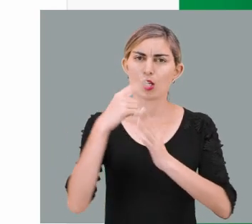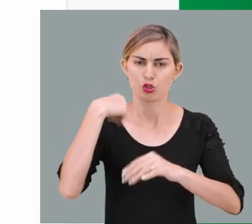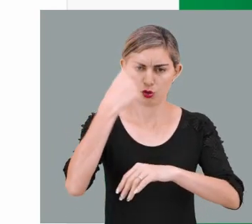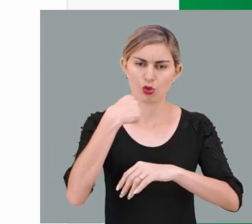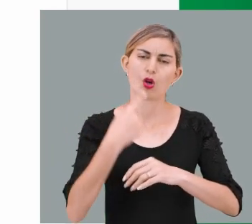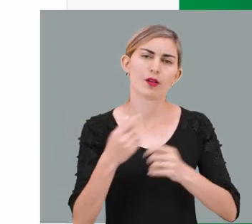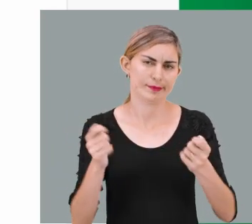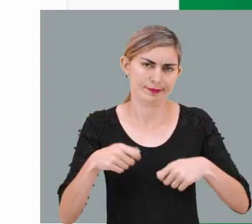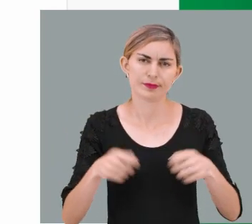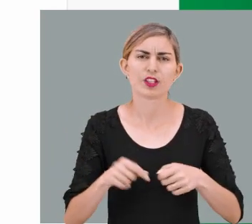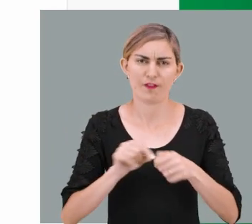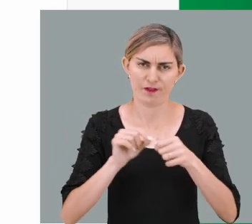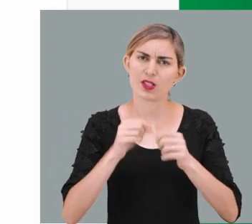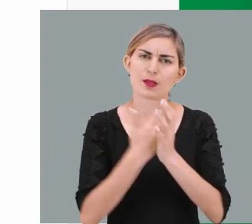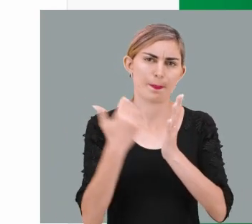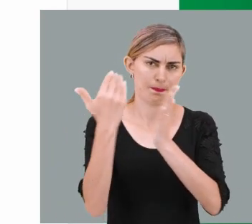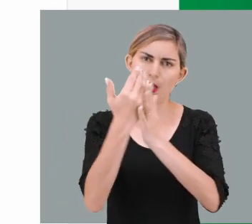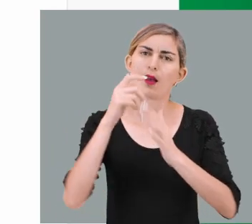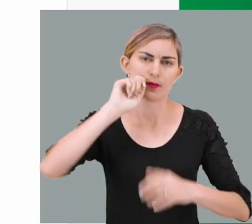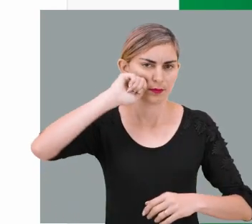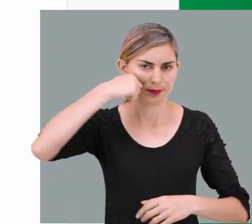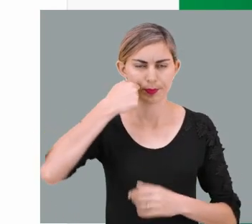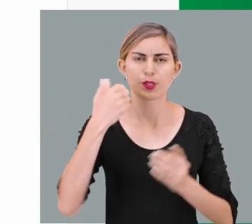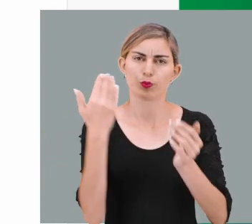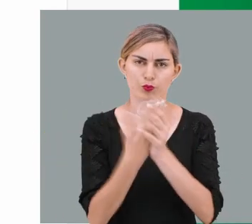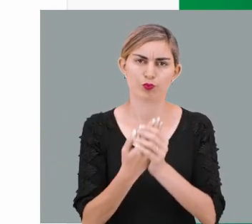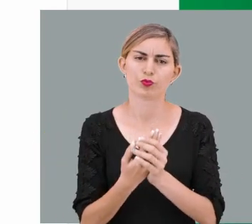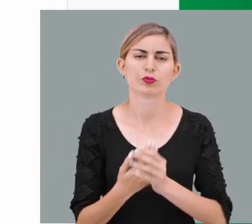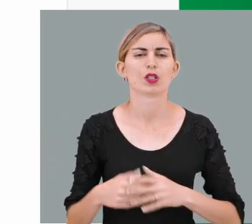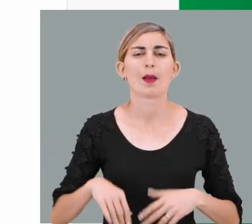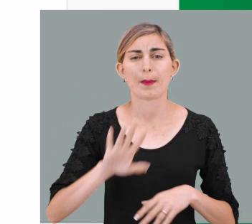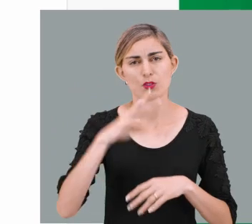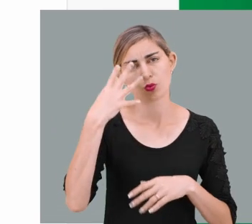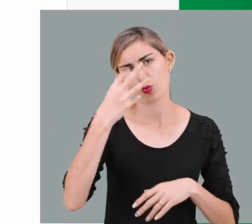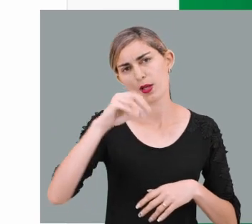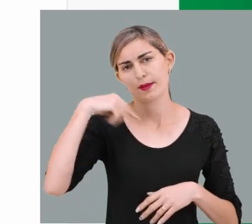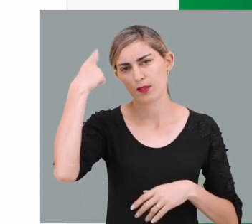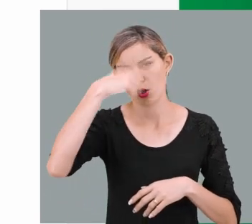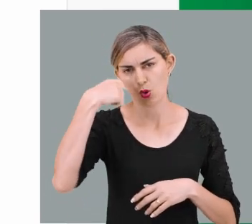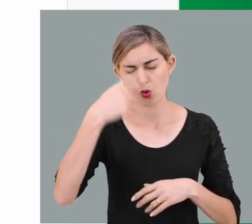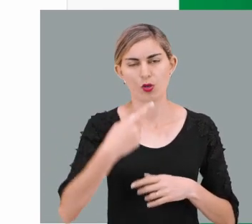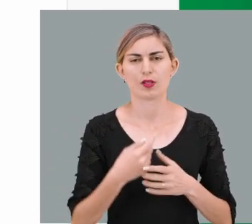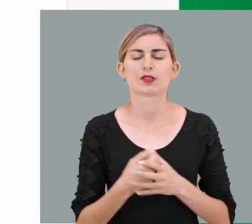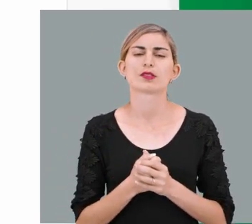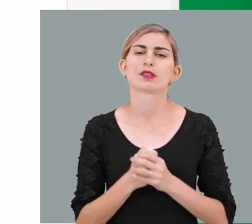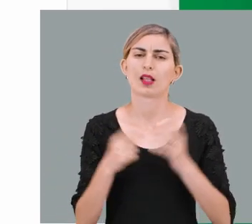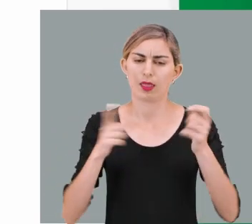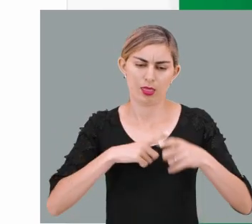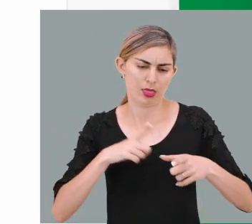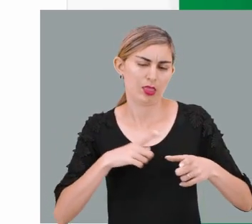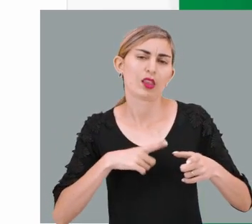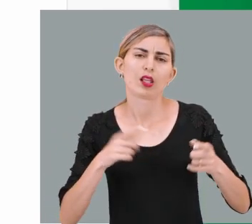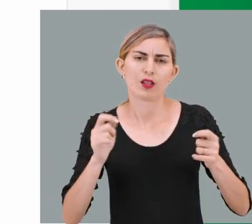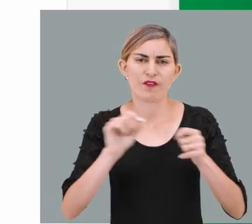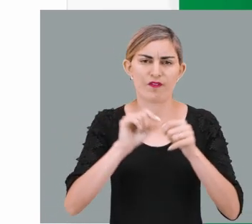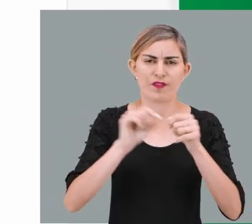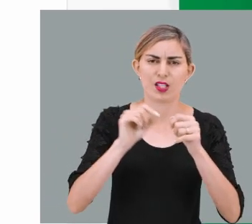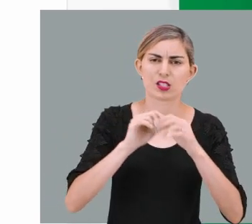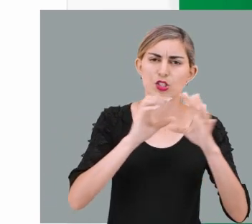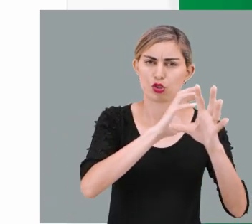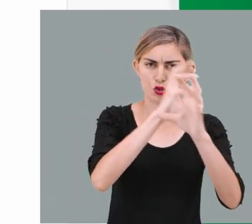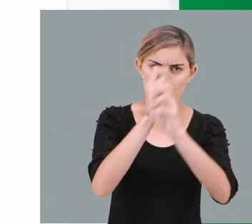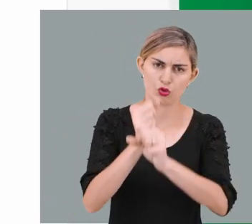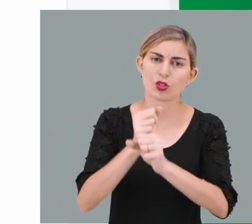mais horas disponíveis, serão produzidos mais itens. Mas um cenário com 40 horas disponíveis, nós